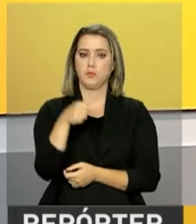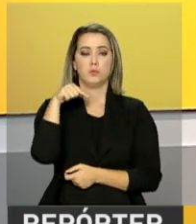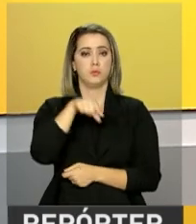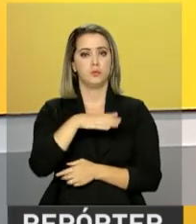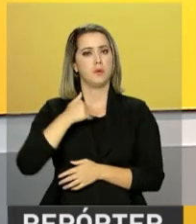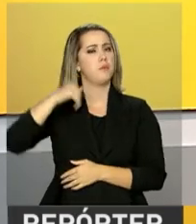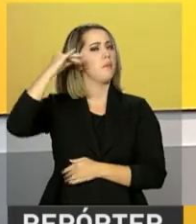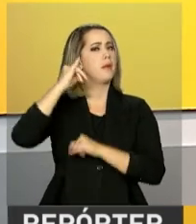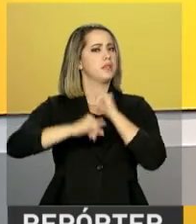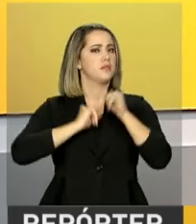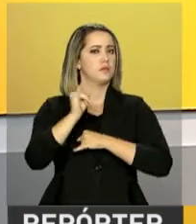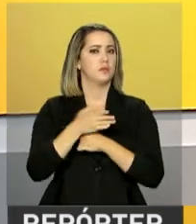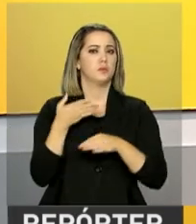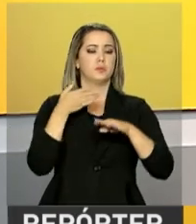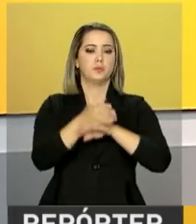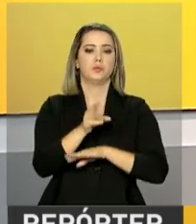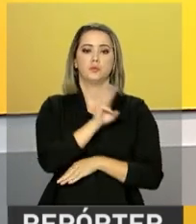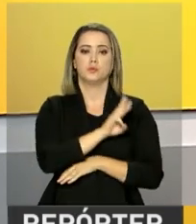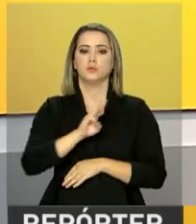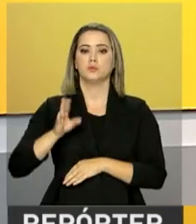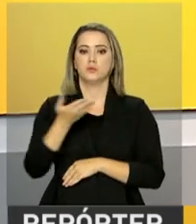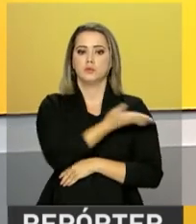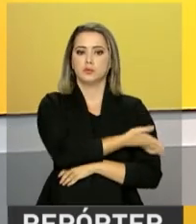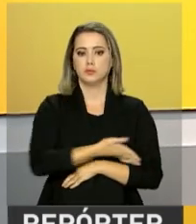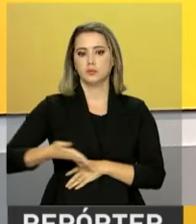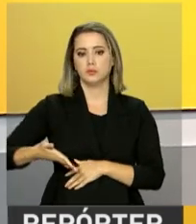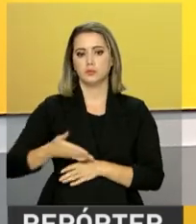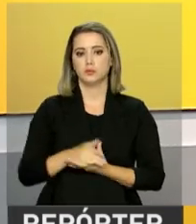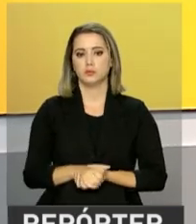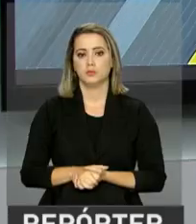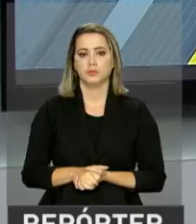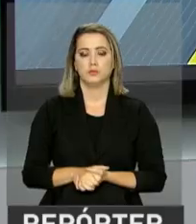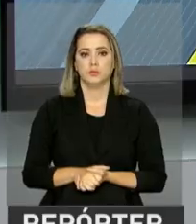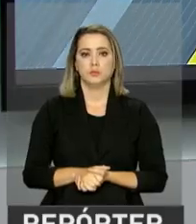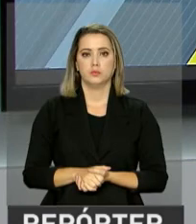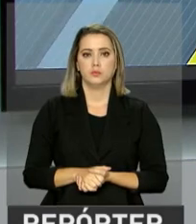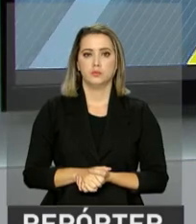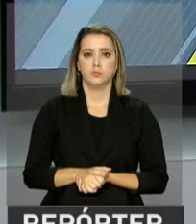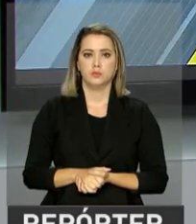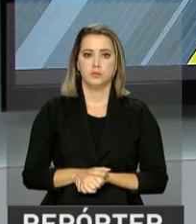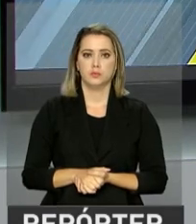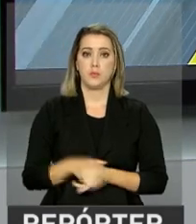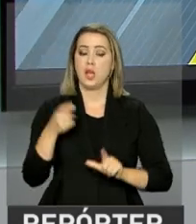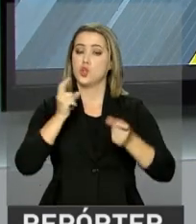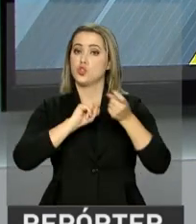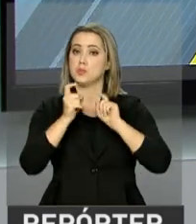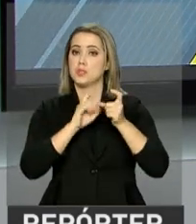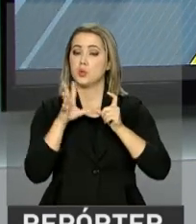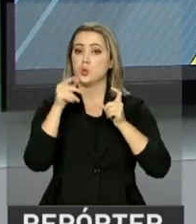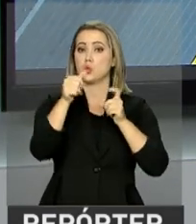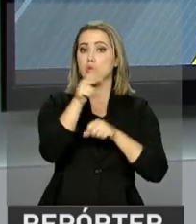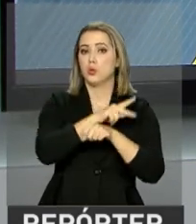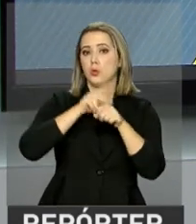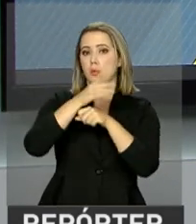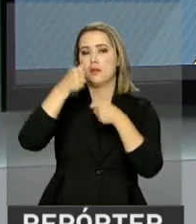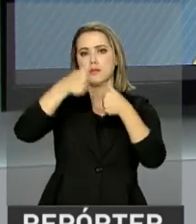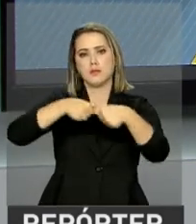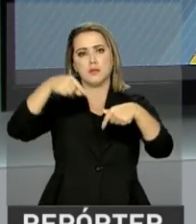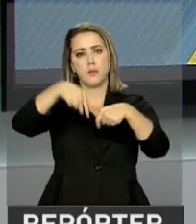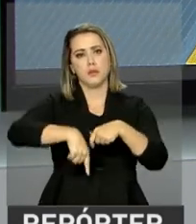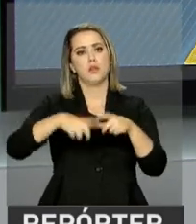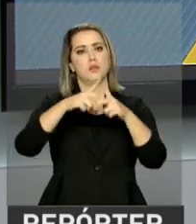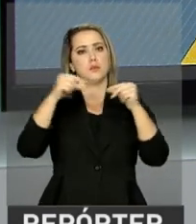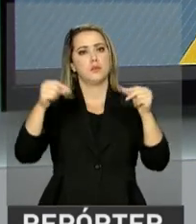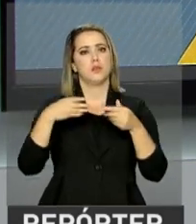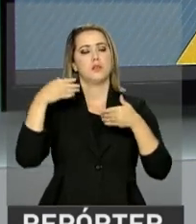maio. Para mais informações, acesse o site do INEP. E gestores de todo o país estão aqui em Brasília